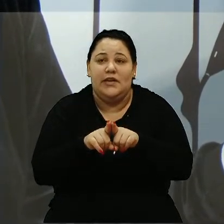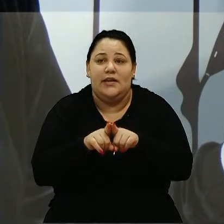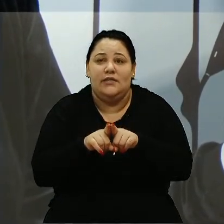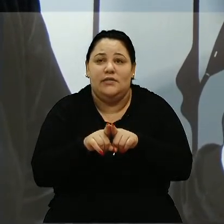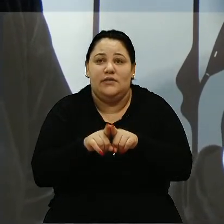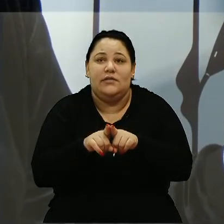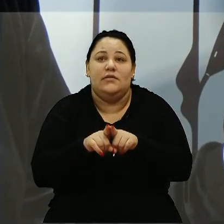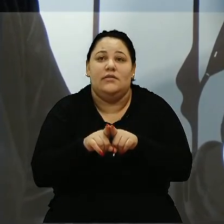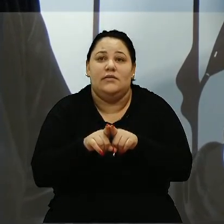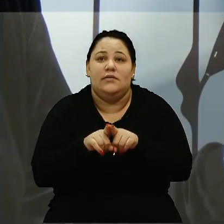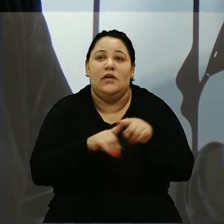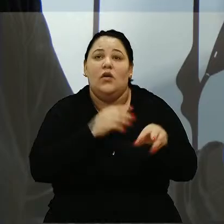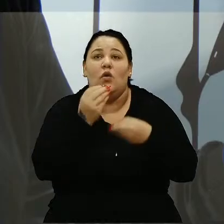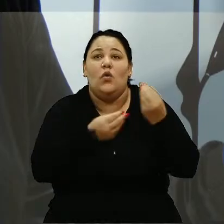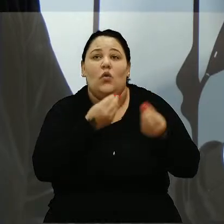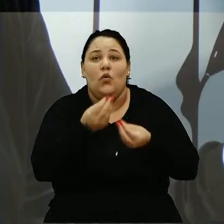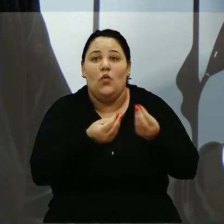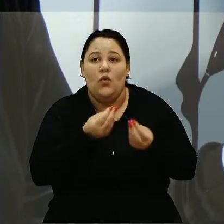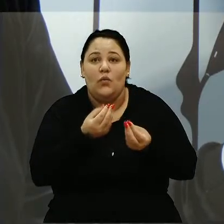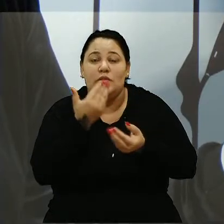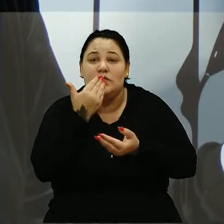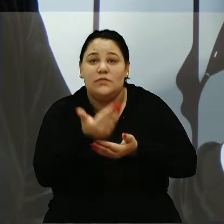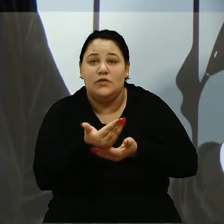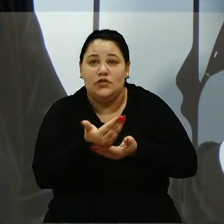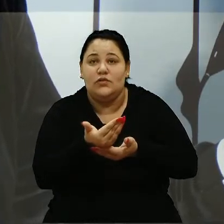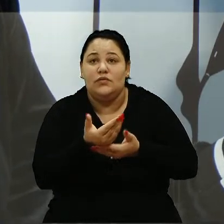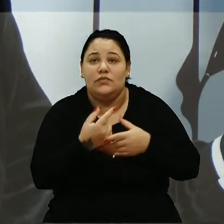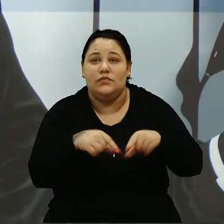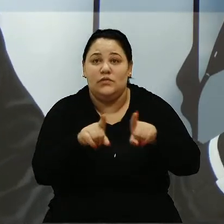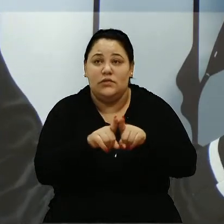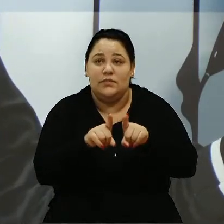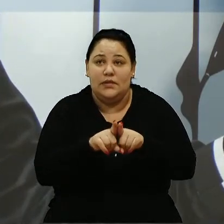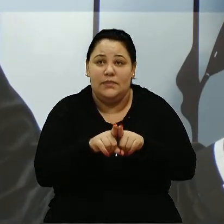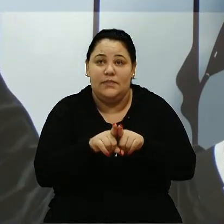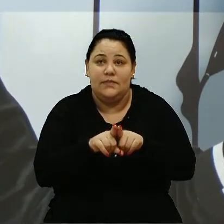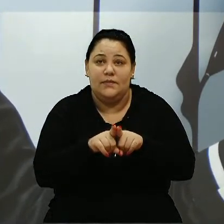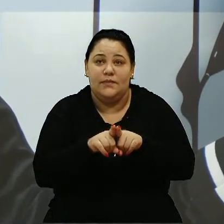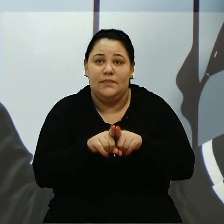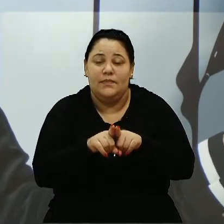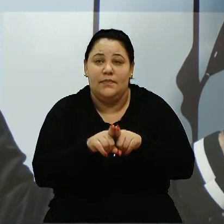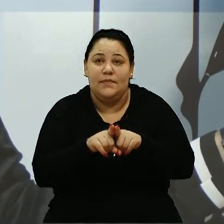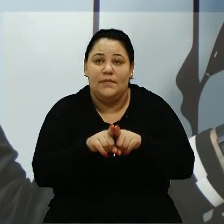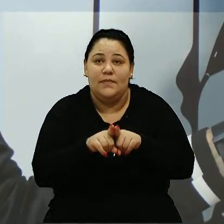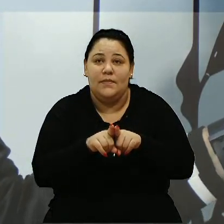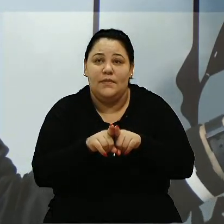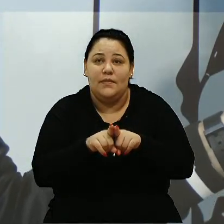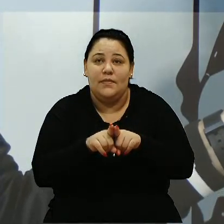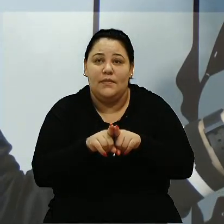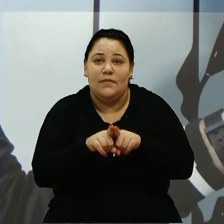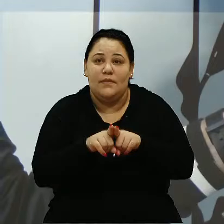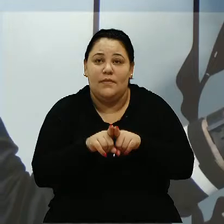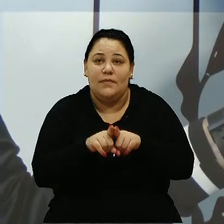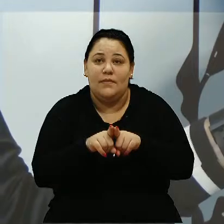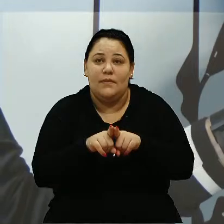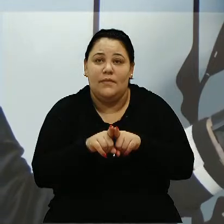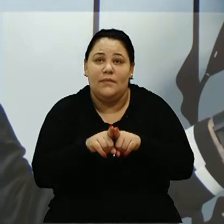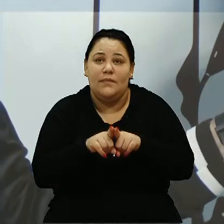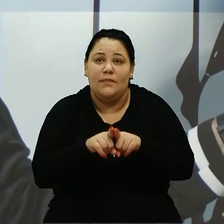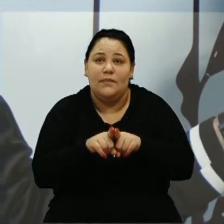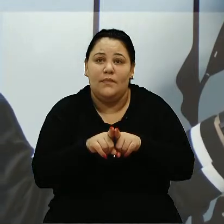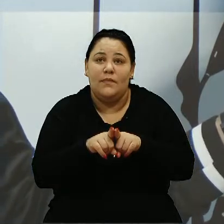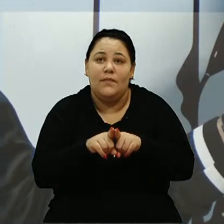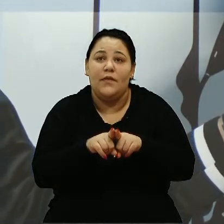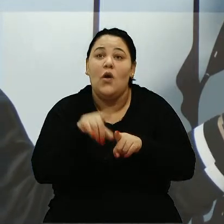para verificar como essas solicitações que foram trazidas através desse ofício estão. né? Então, conversamos. O